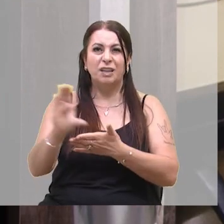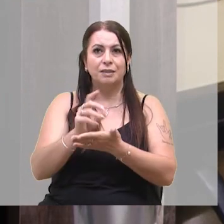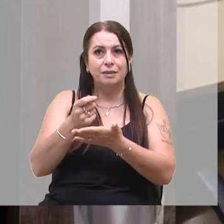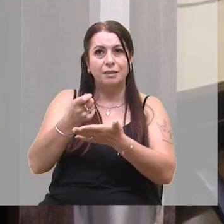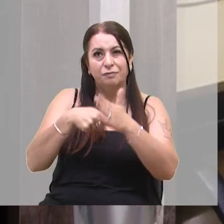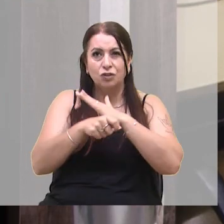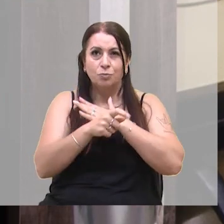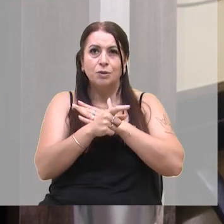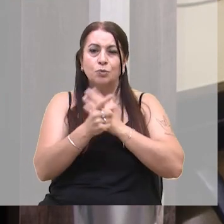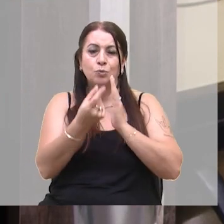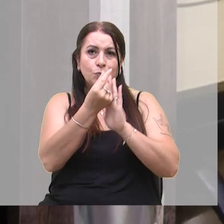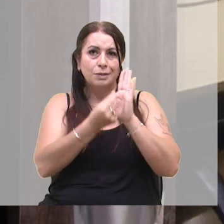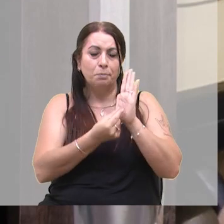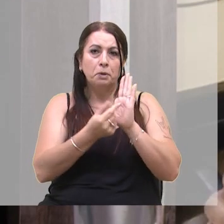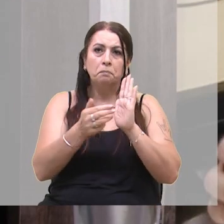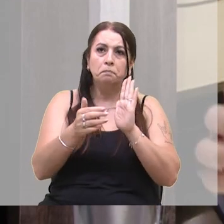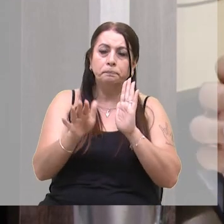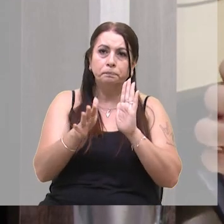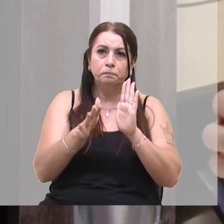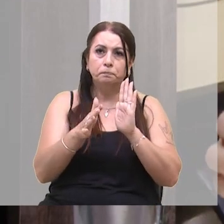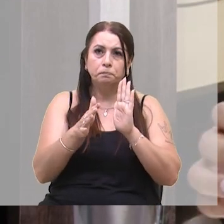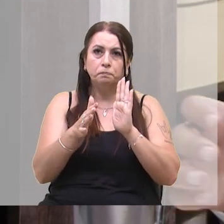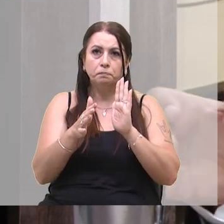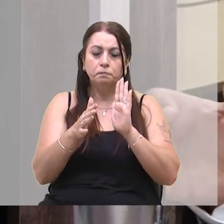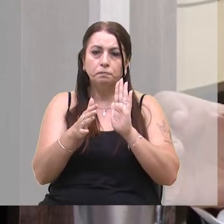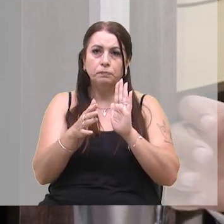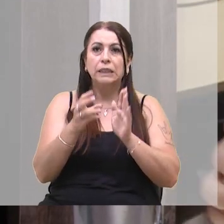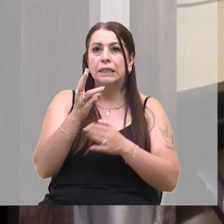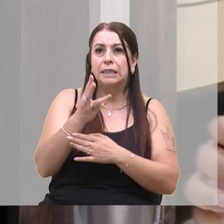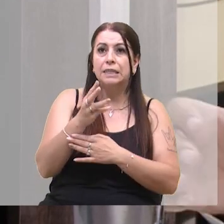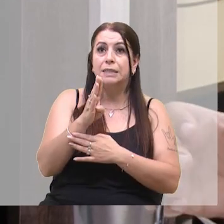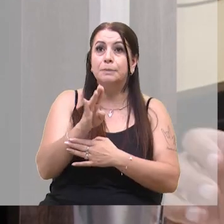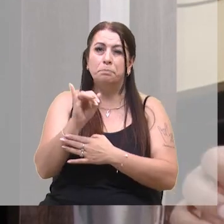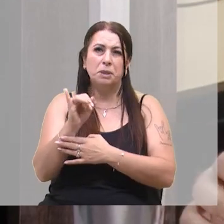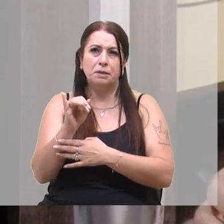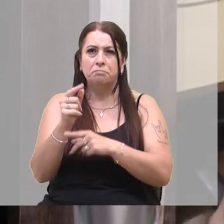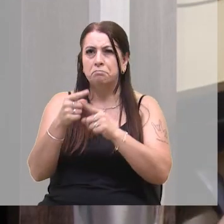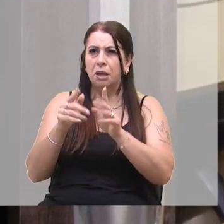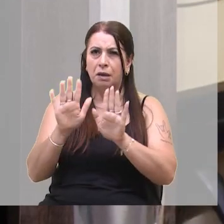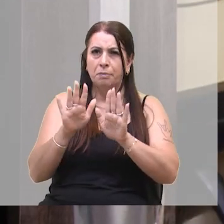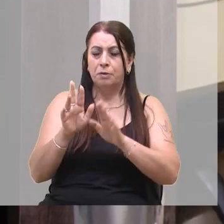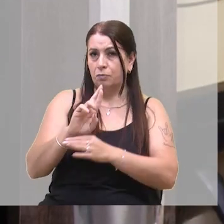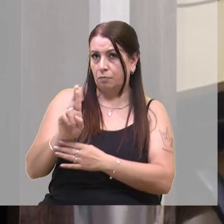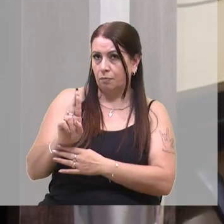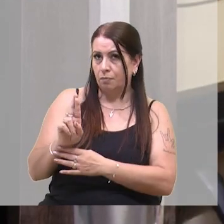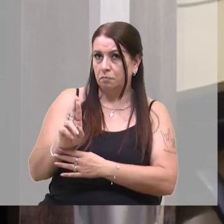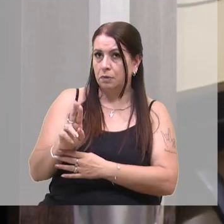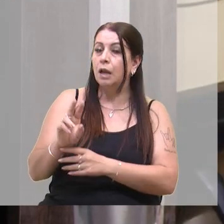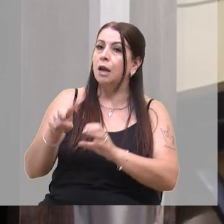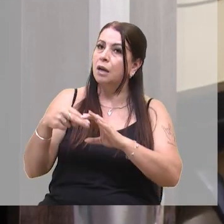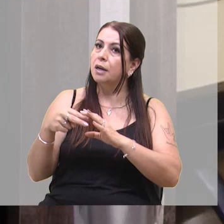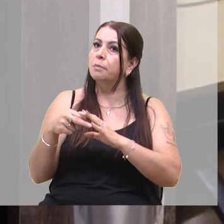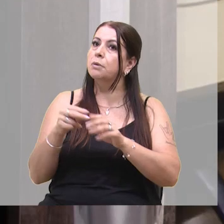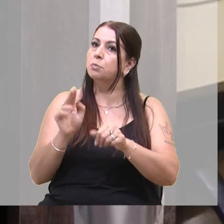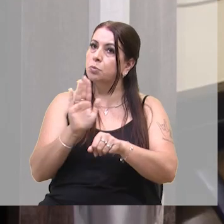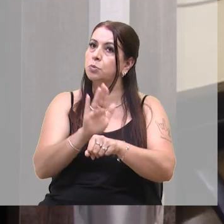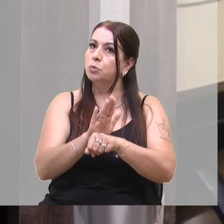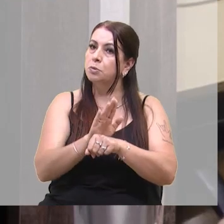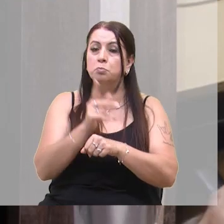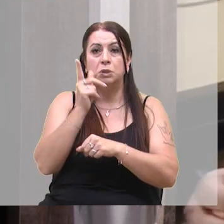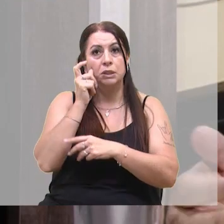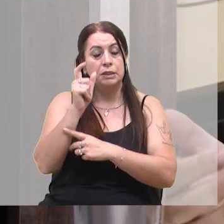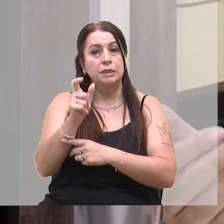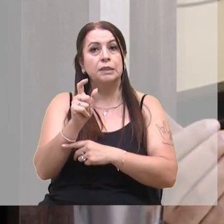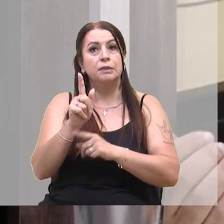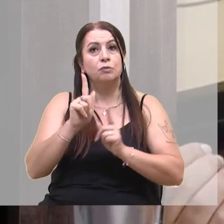menos 300 milhões para investimento de um orçamento na faixa de 3 bilhões e meio de reais.